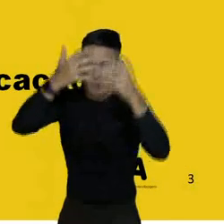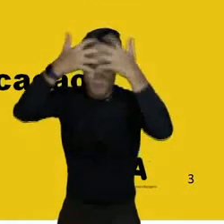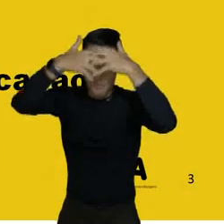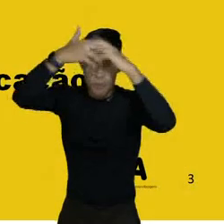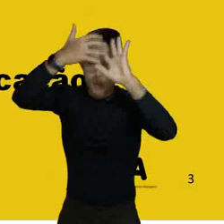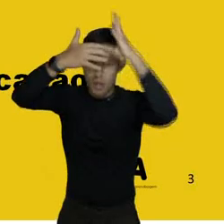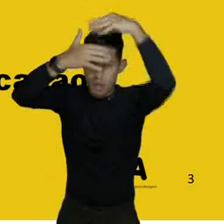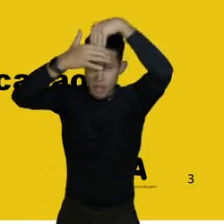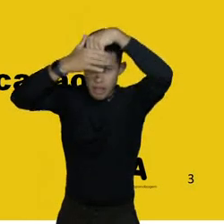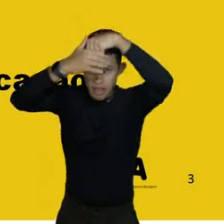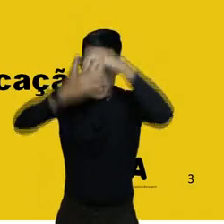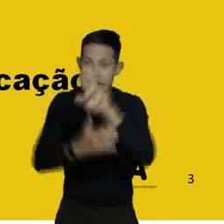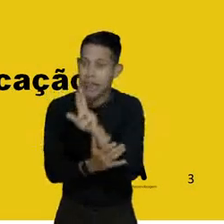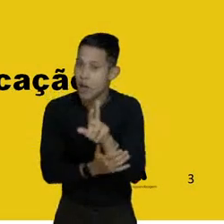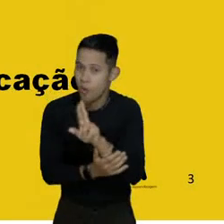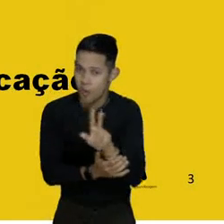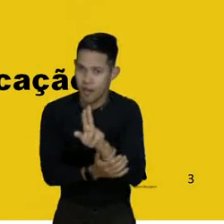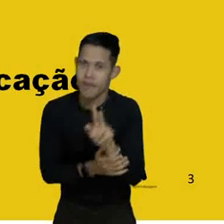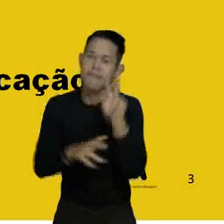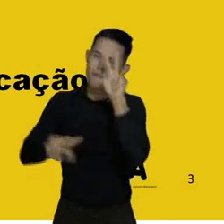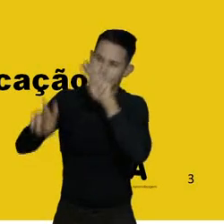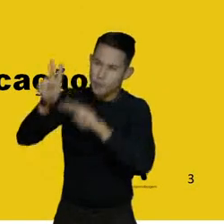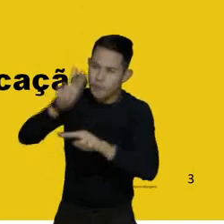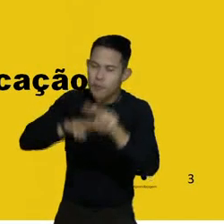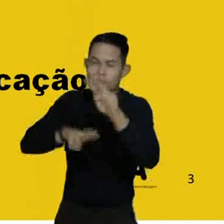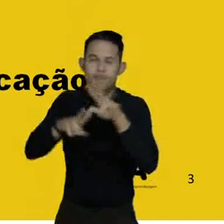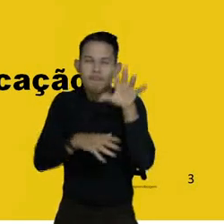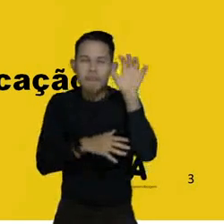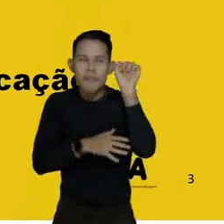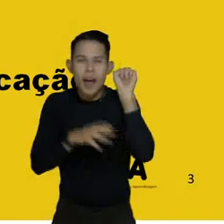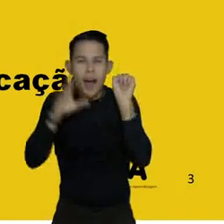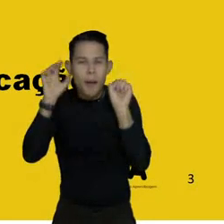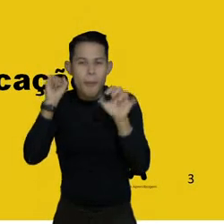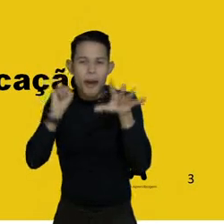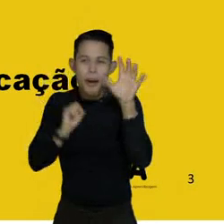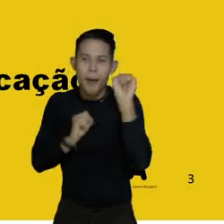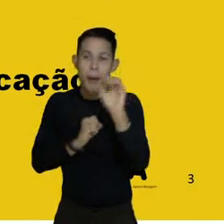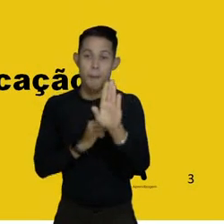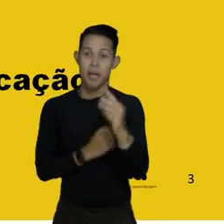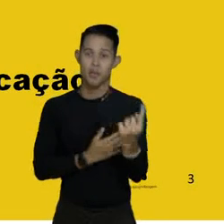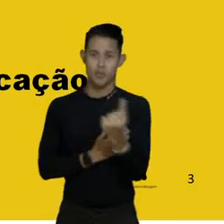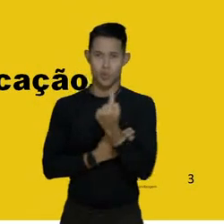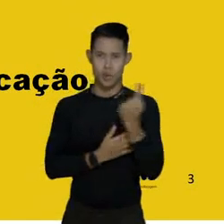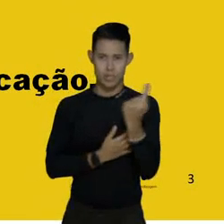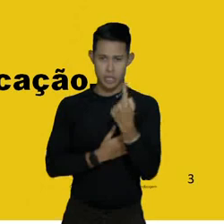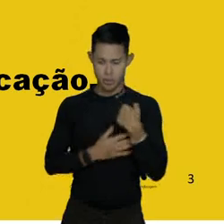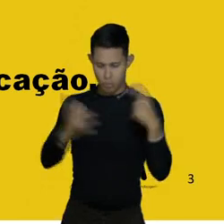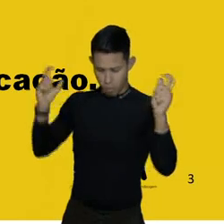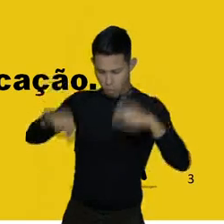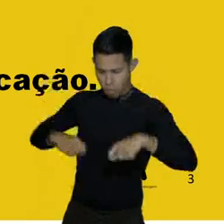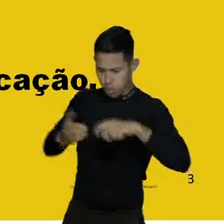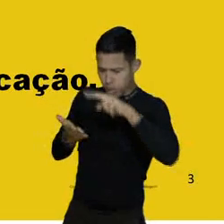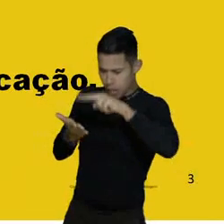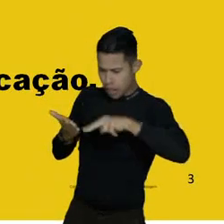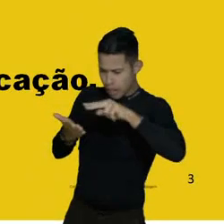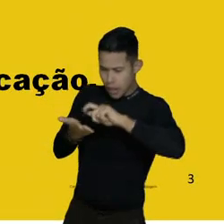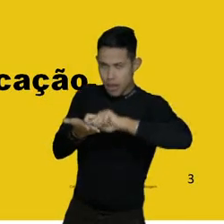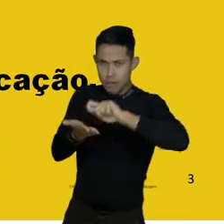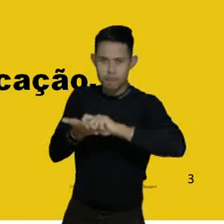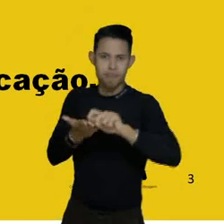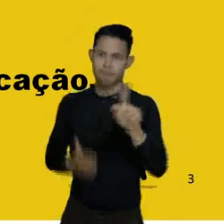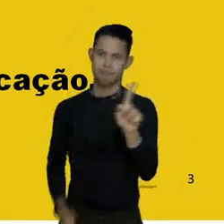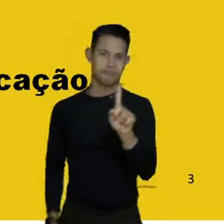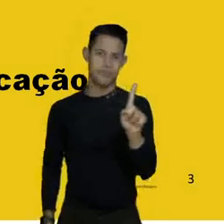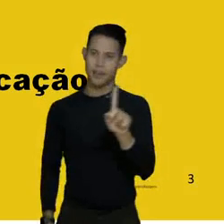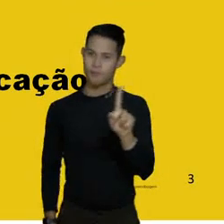vendo sons e imagens Mas a gente não consegue aprender ler e escrever sozinhos nossos cérebros ainda não